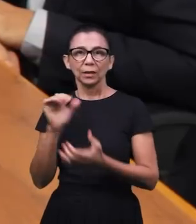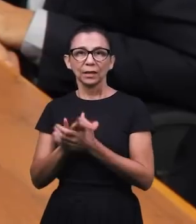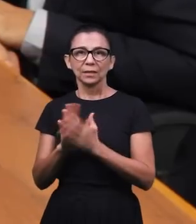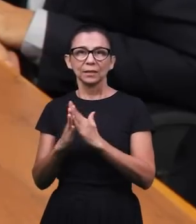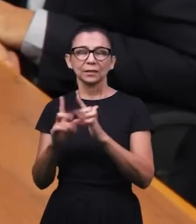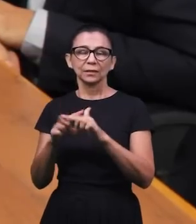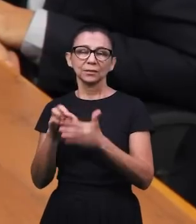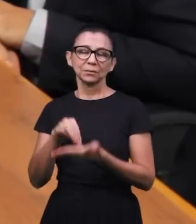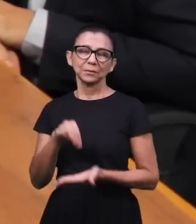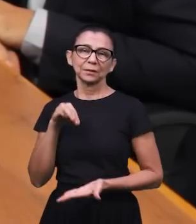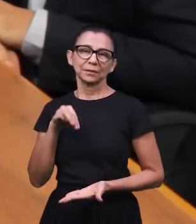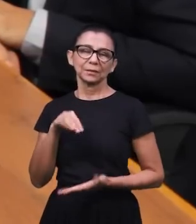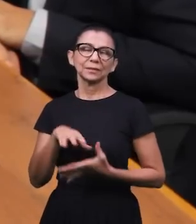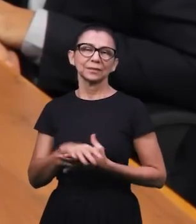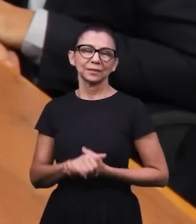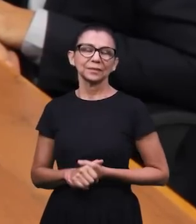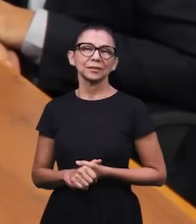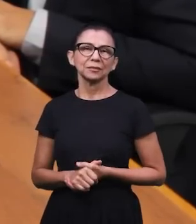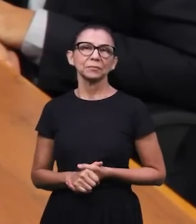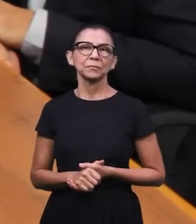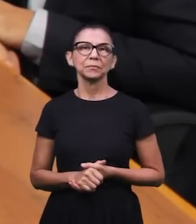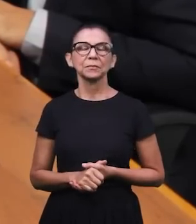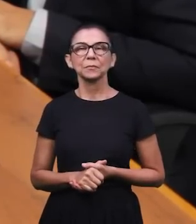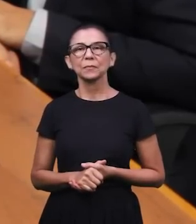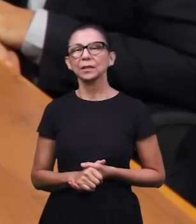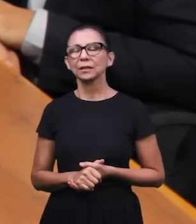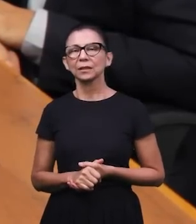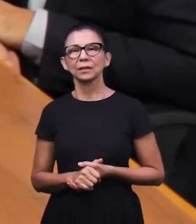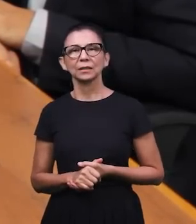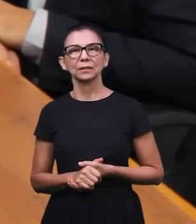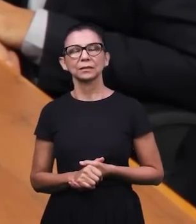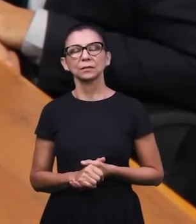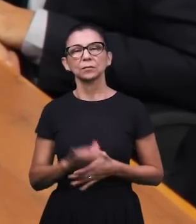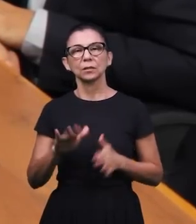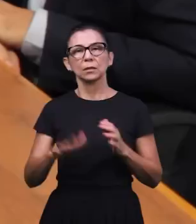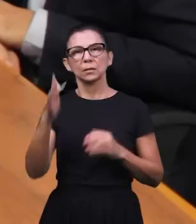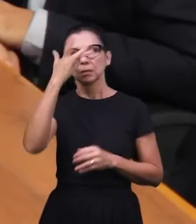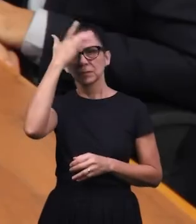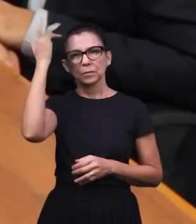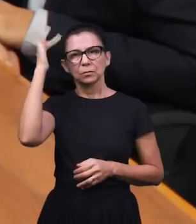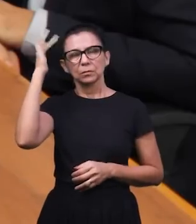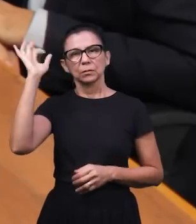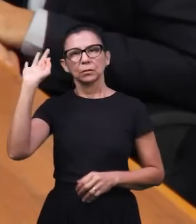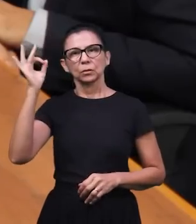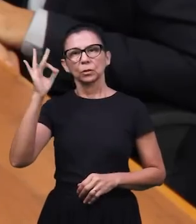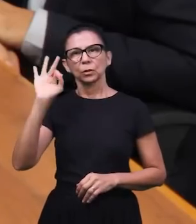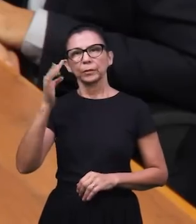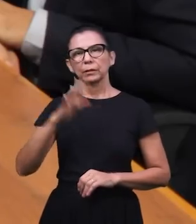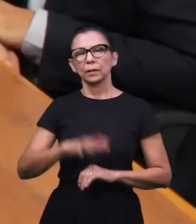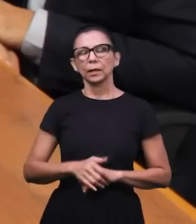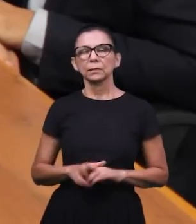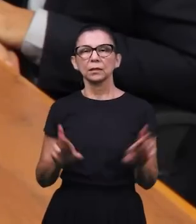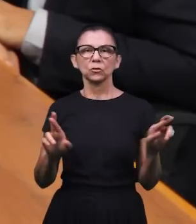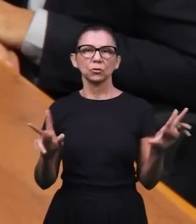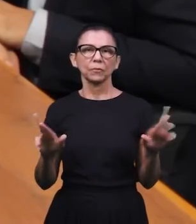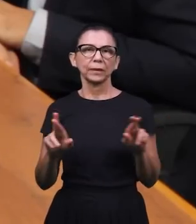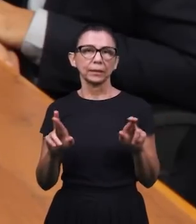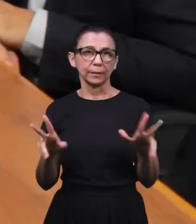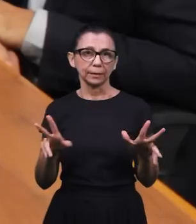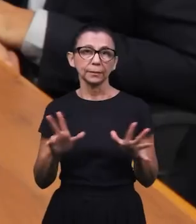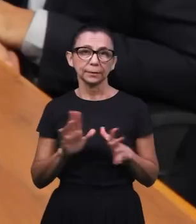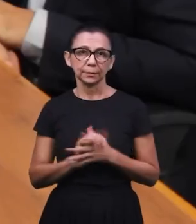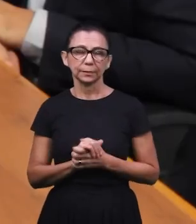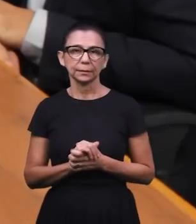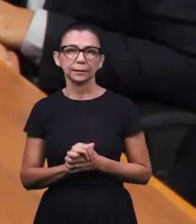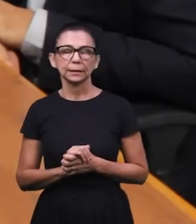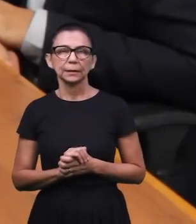tinha um propósito na minha vida, né? E às vezes as pessoas não entendem isso, a questão esse julgo desigual não é